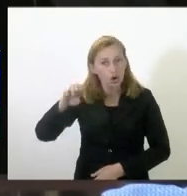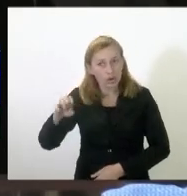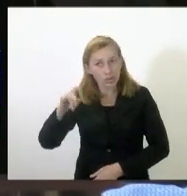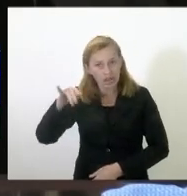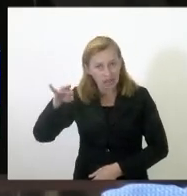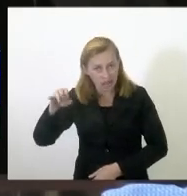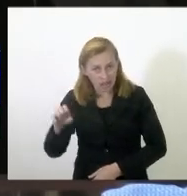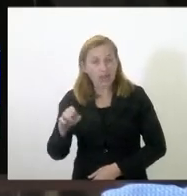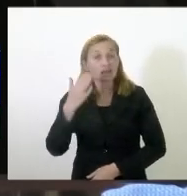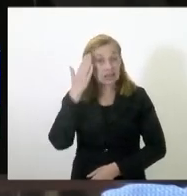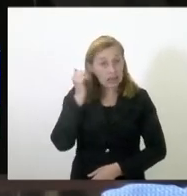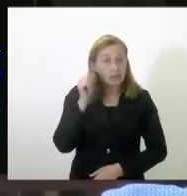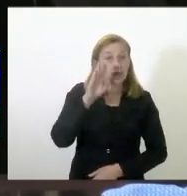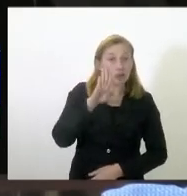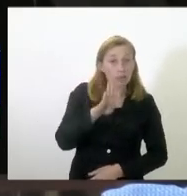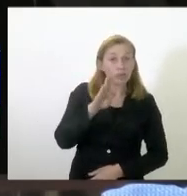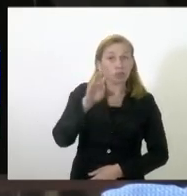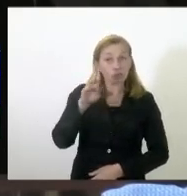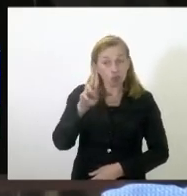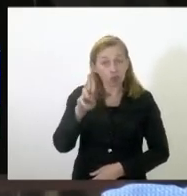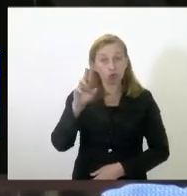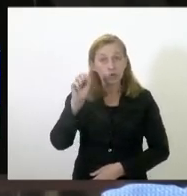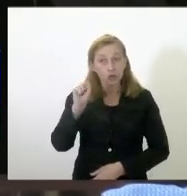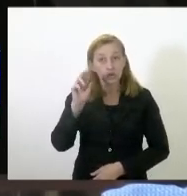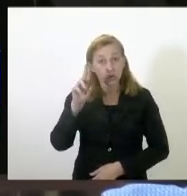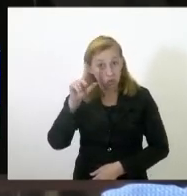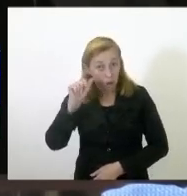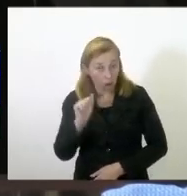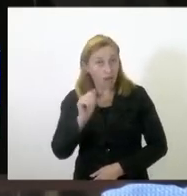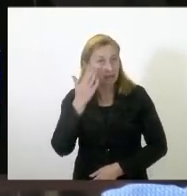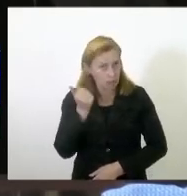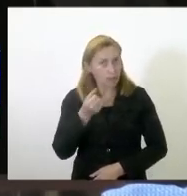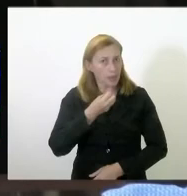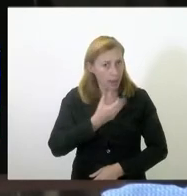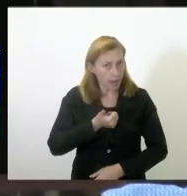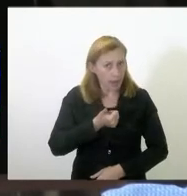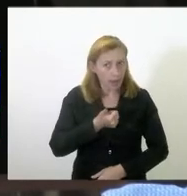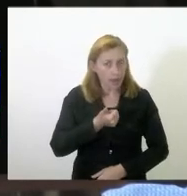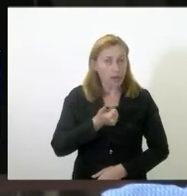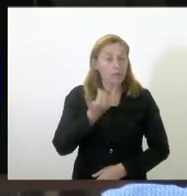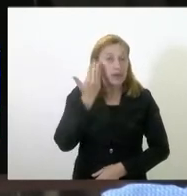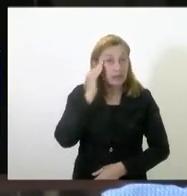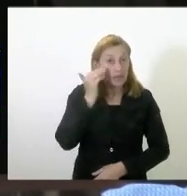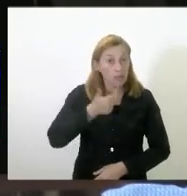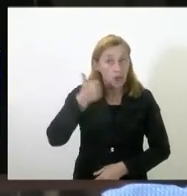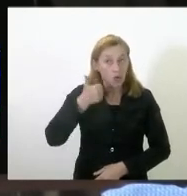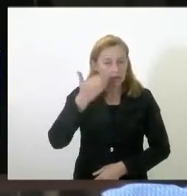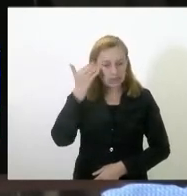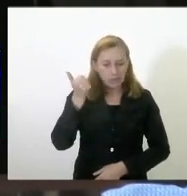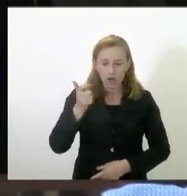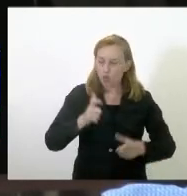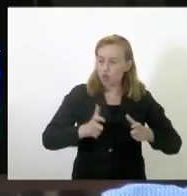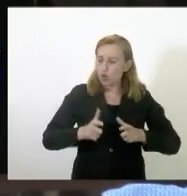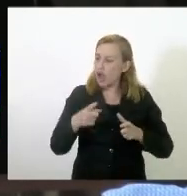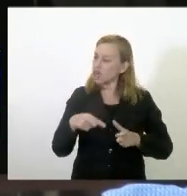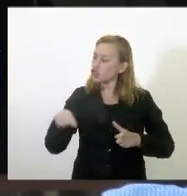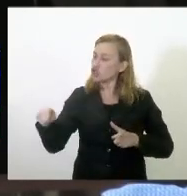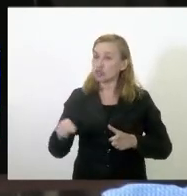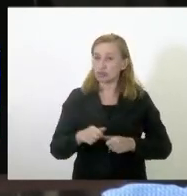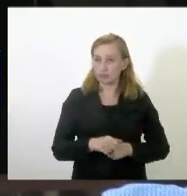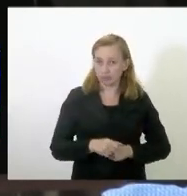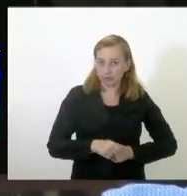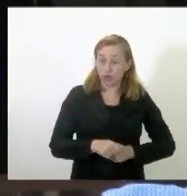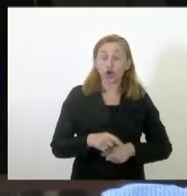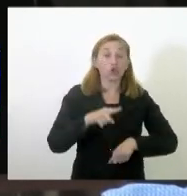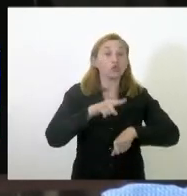é bússola, e sabe bem, né, para se orientar, né, no momento que